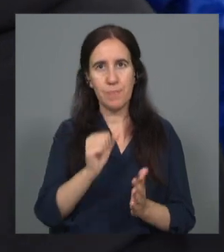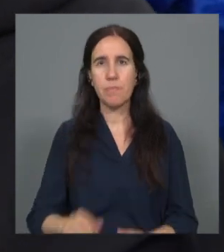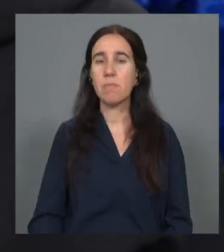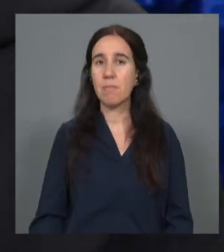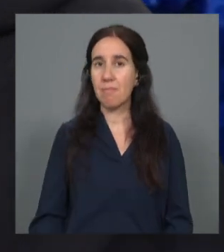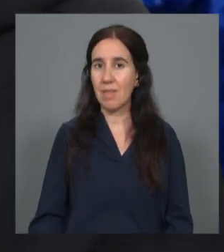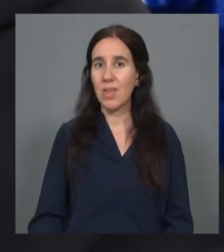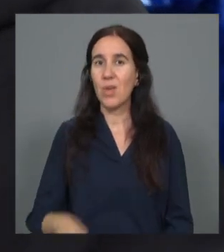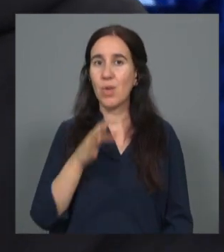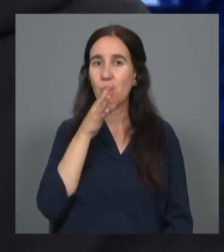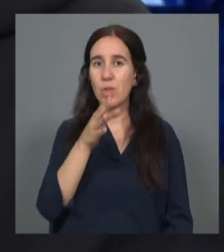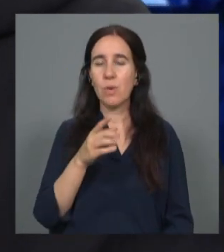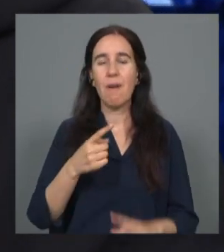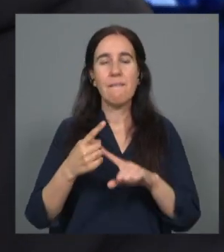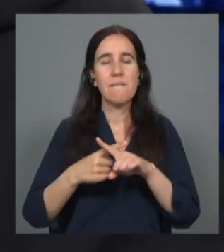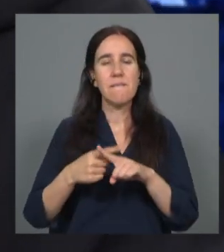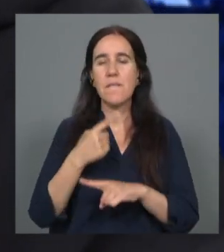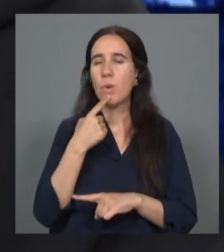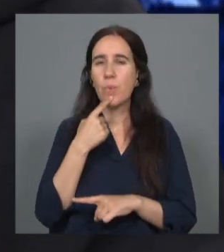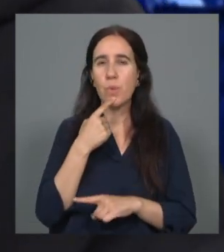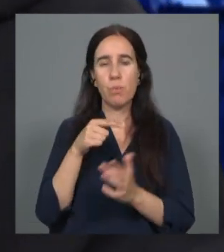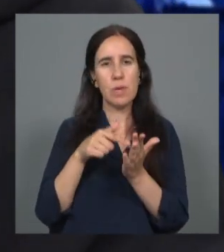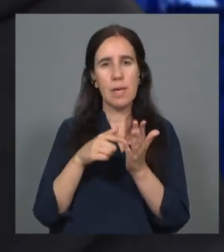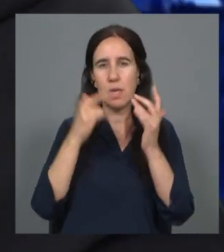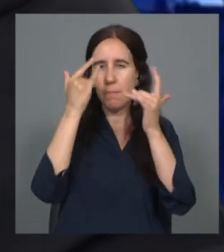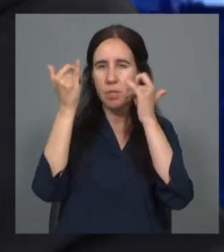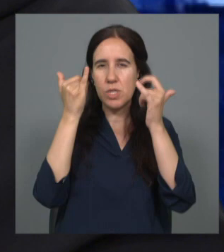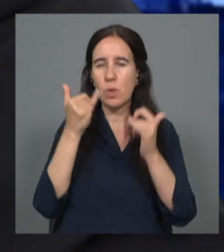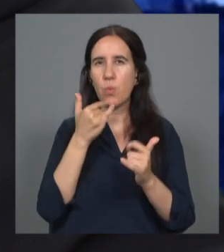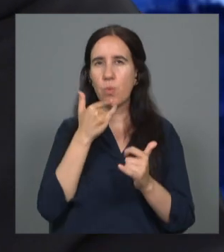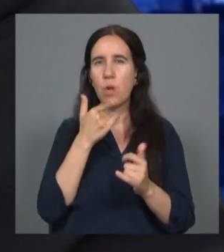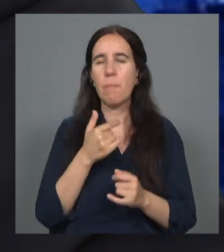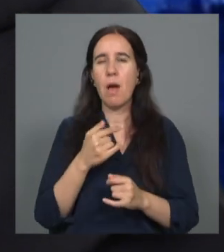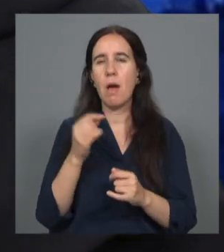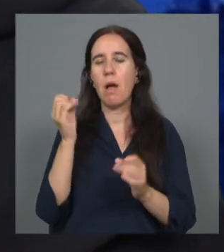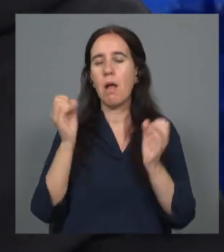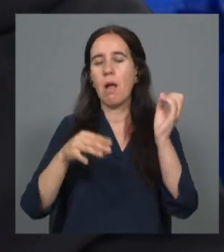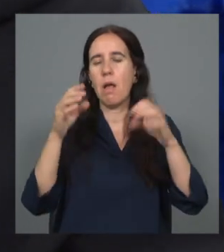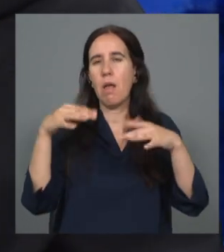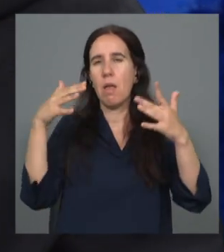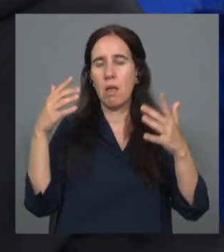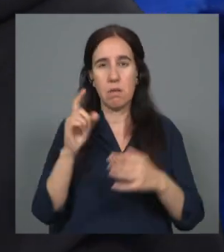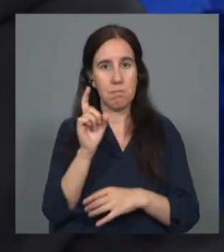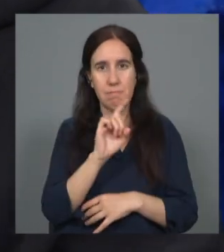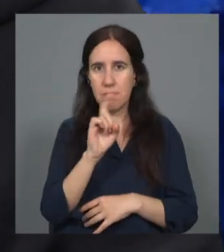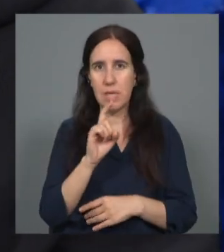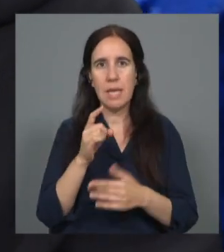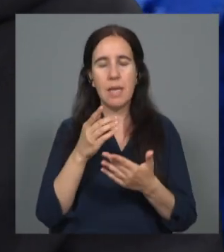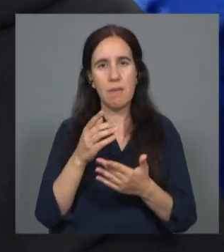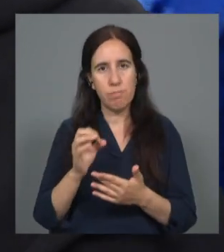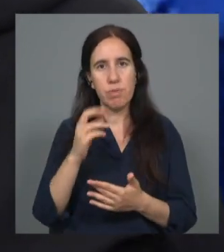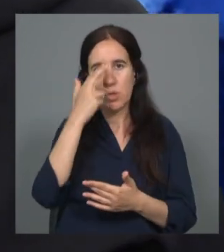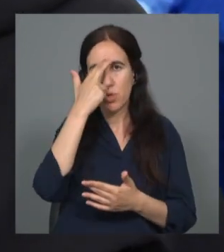aqui temos muita imaginação, mas que não é fruto simplesmente de fantasia, é fruto de pesquisa